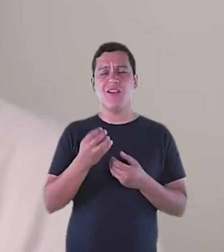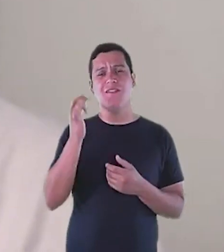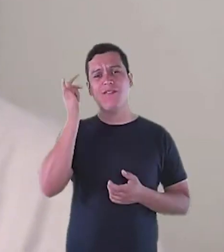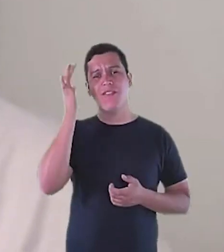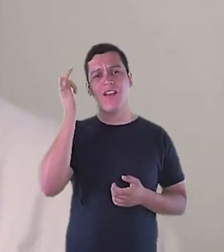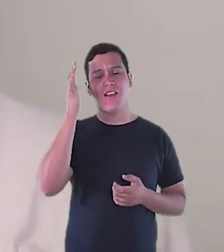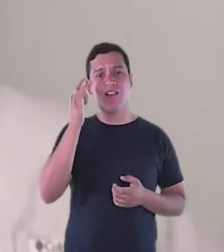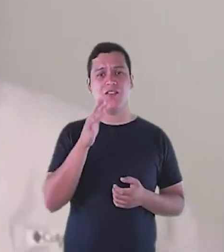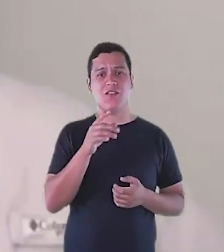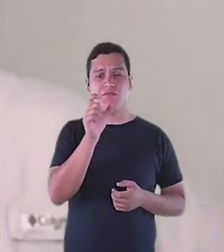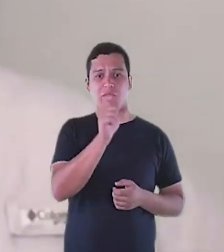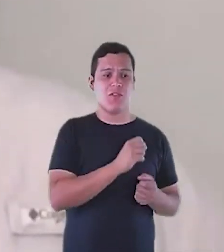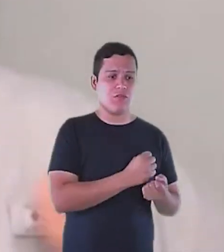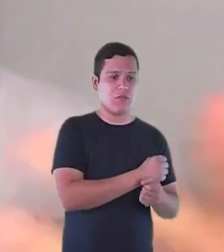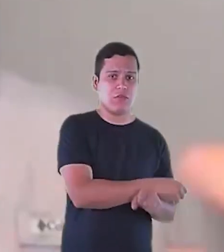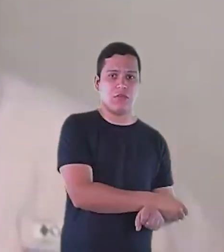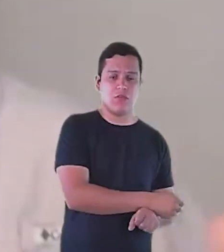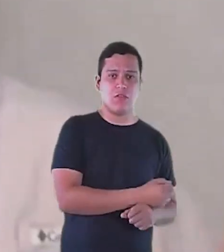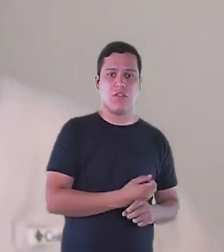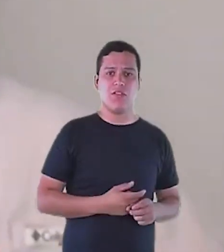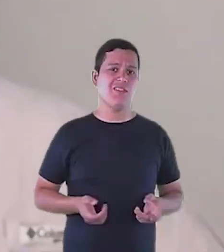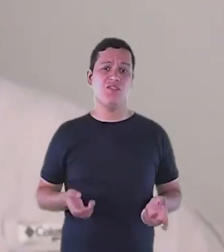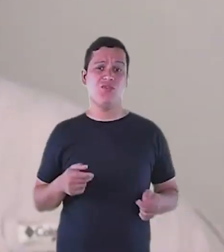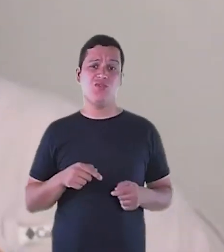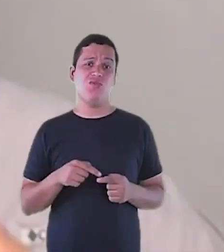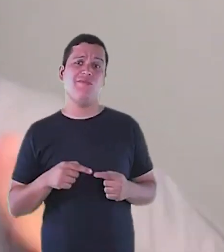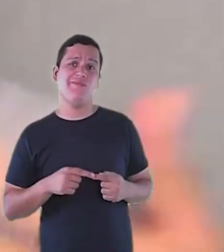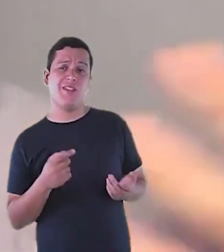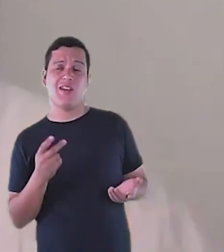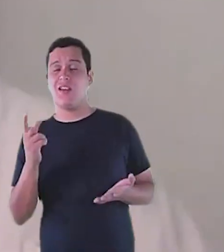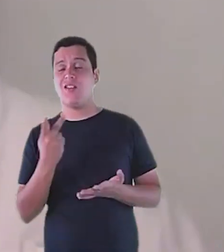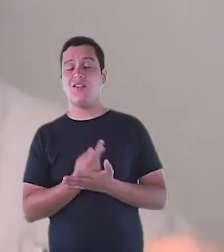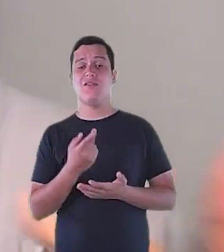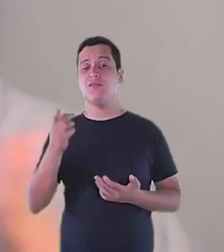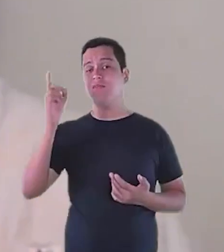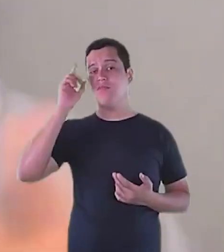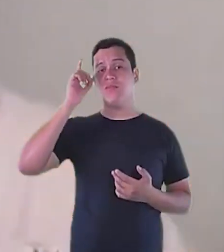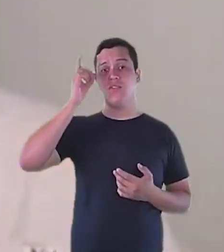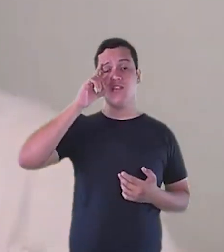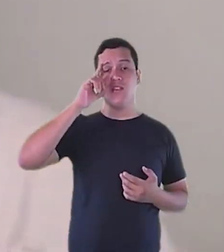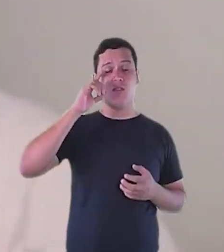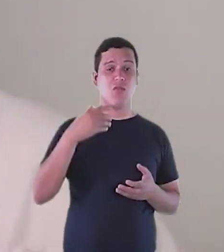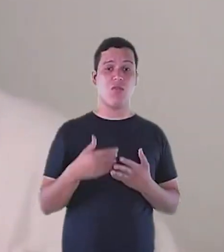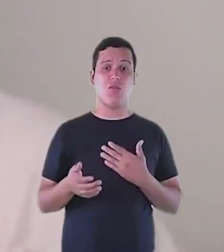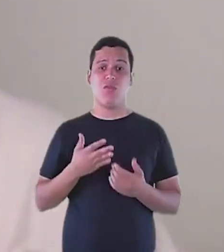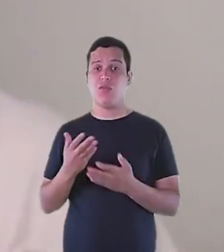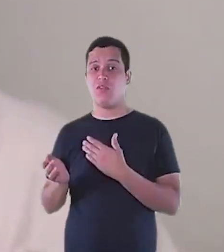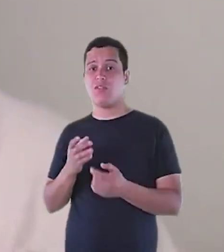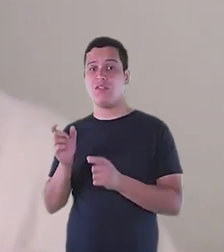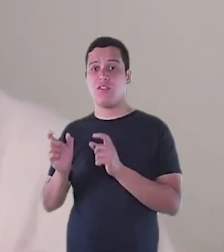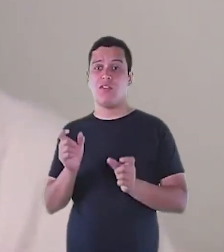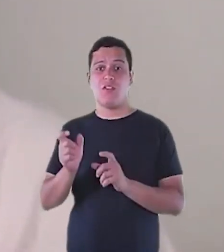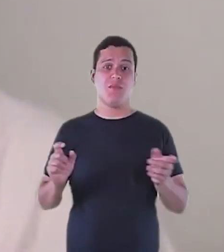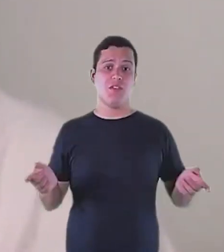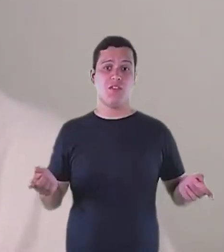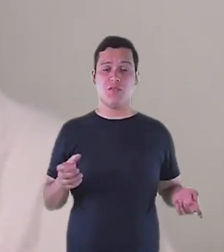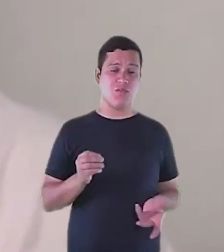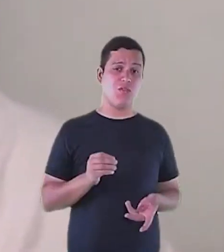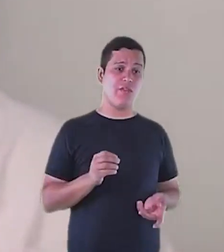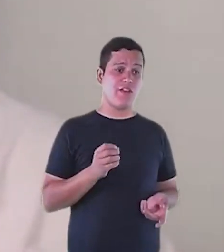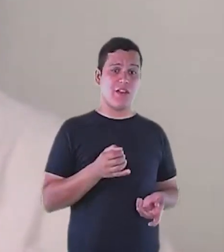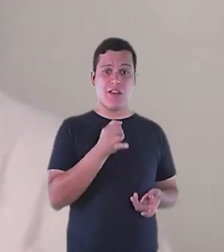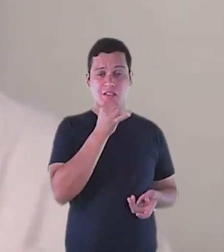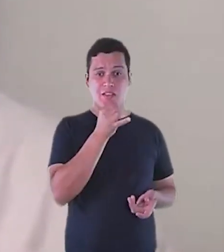XVIII, a escravidão se tornou uma coisa corriqueira, praticada por todo mundo. Quem não fosse escravo sonhava ou era dono de